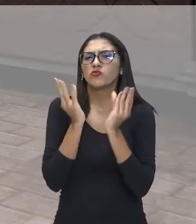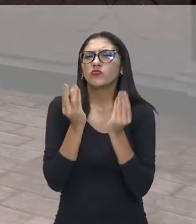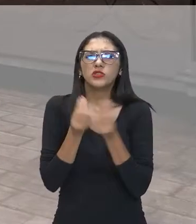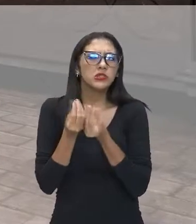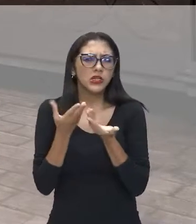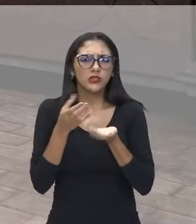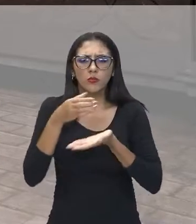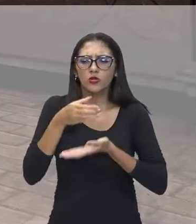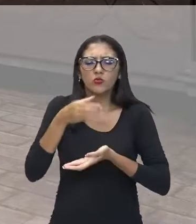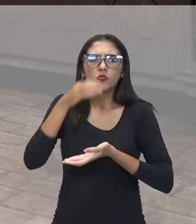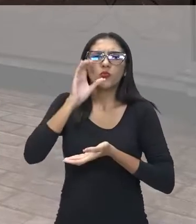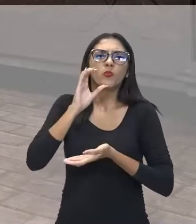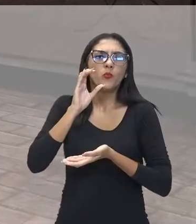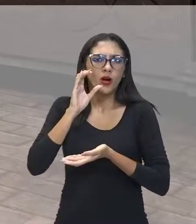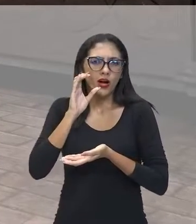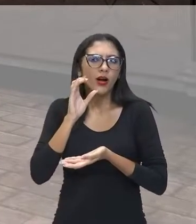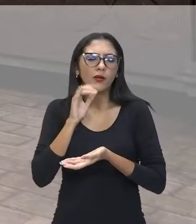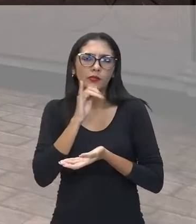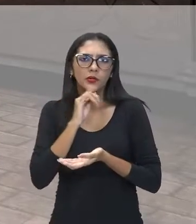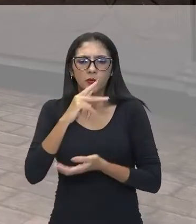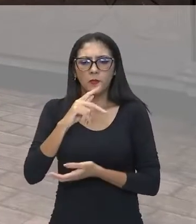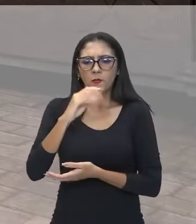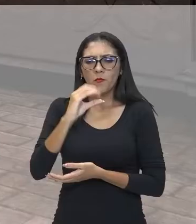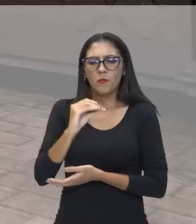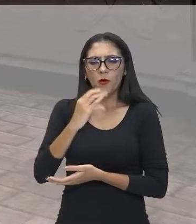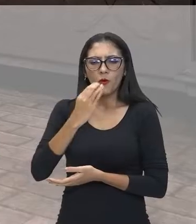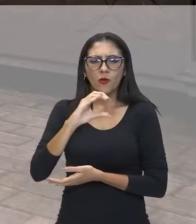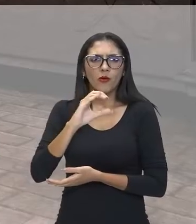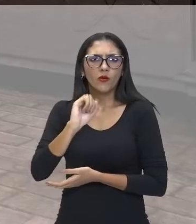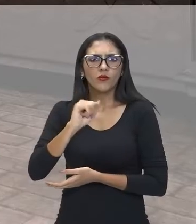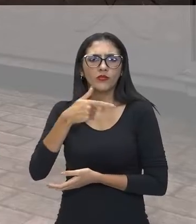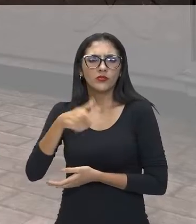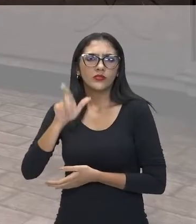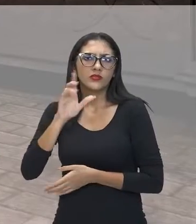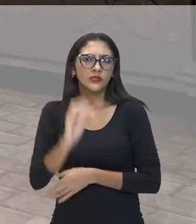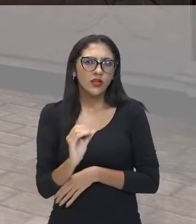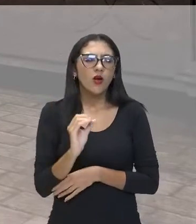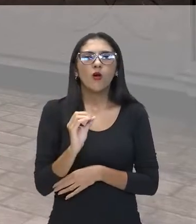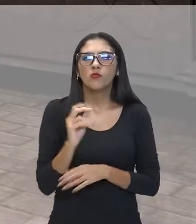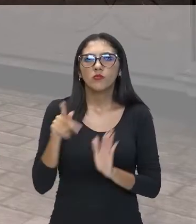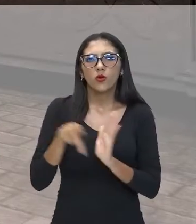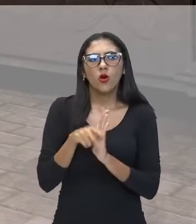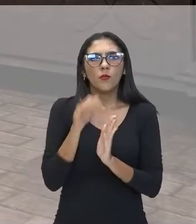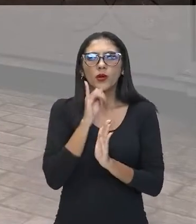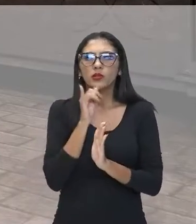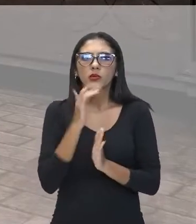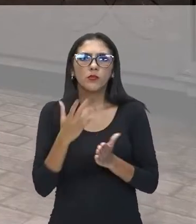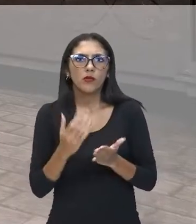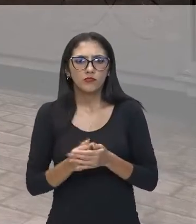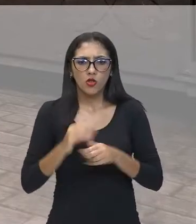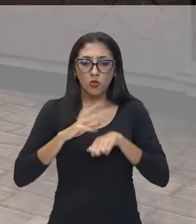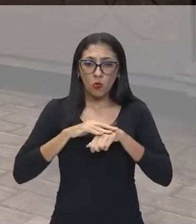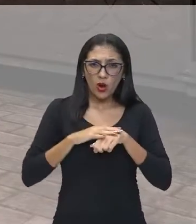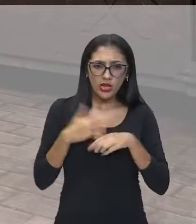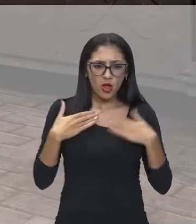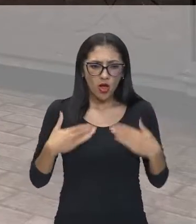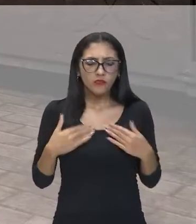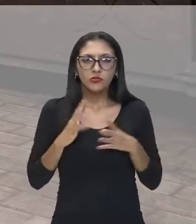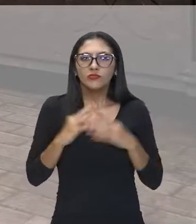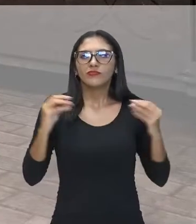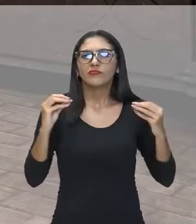como eram denominadas as soluções para a cura de doenças. E o